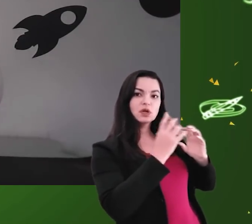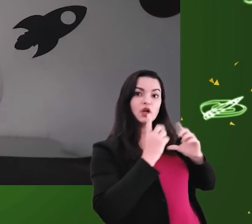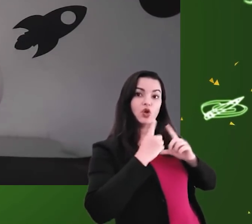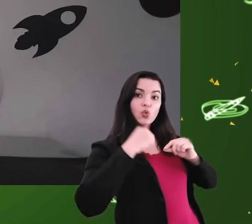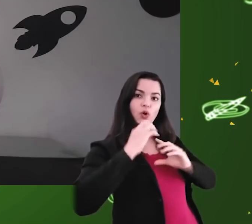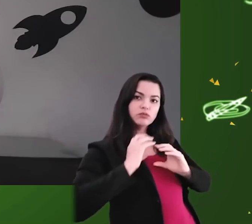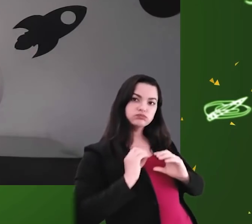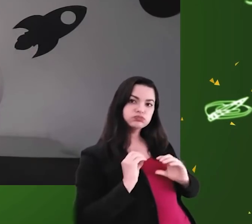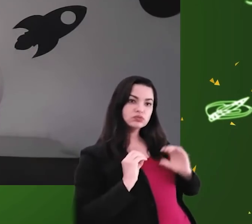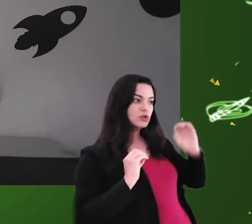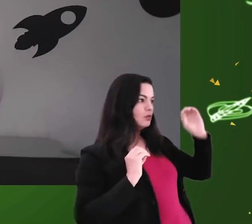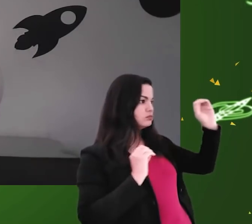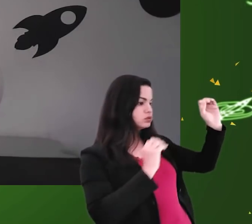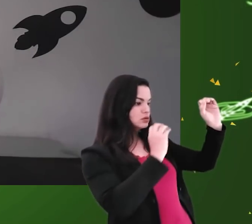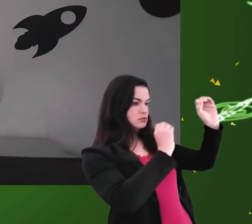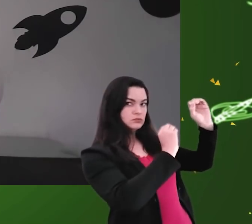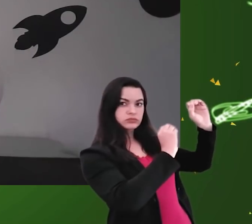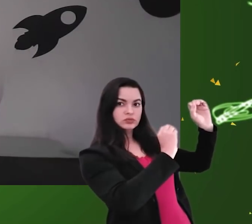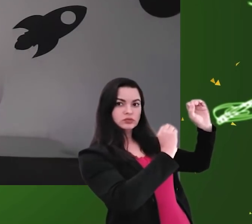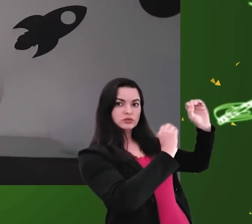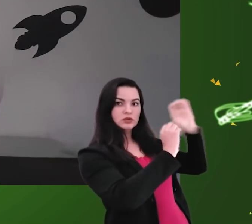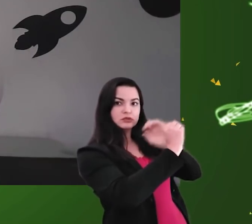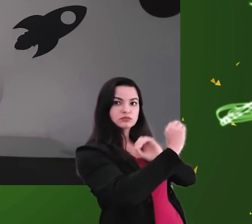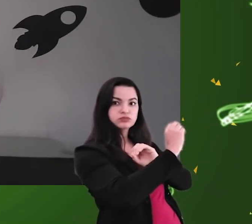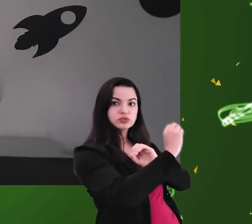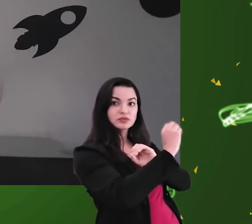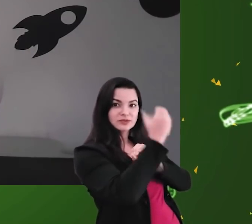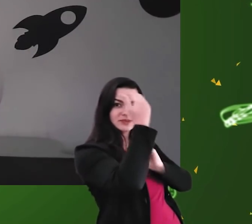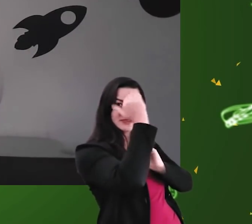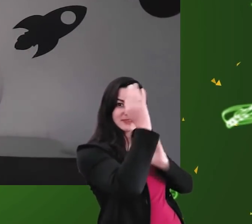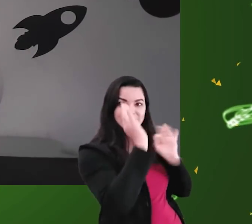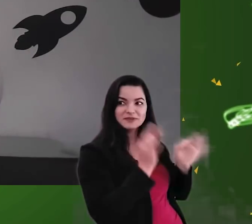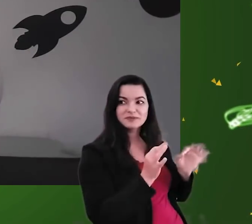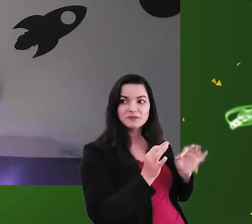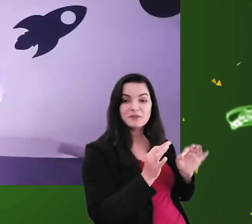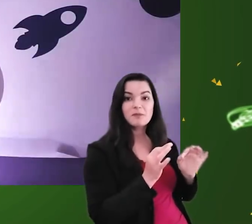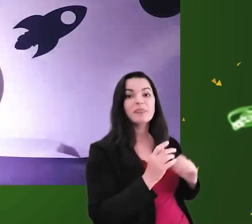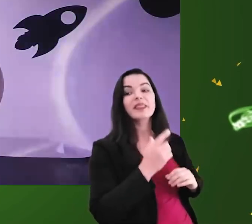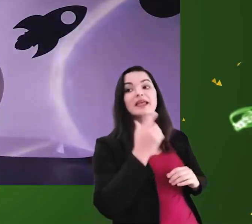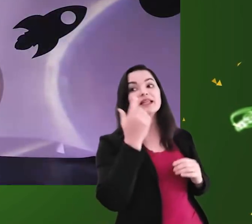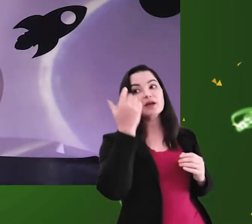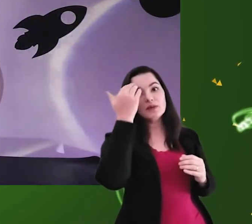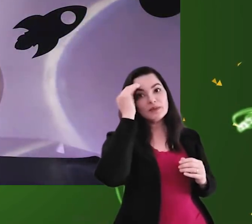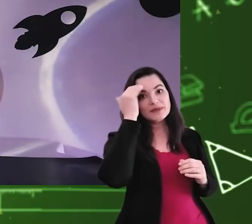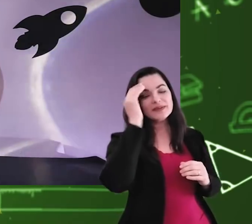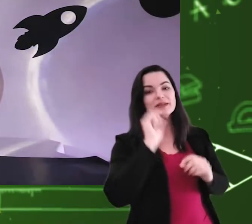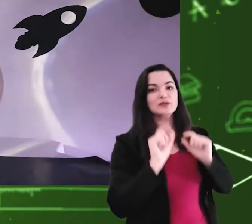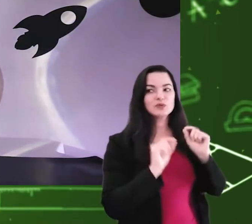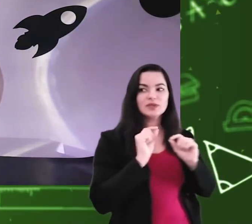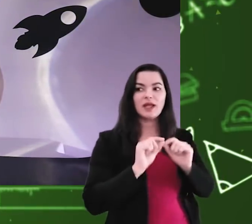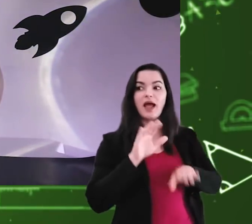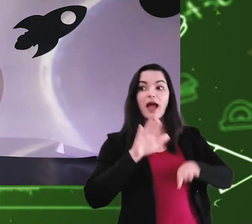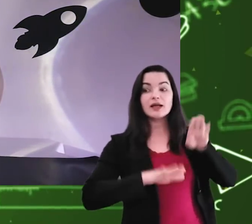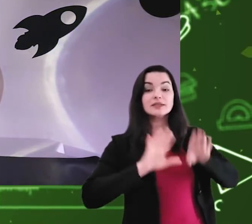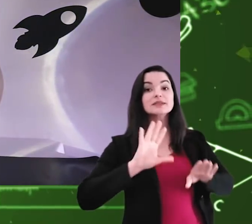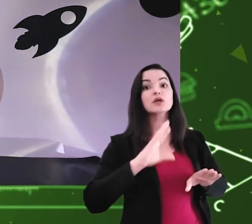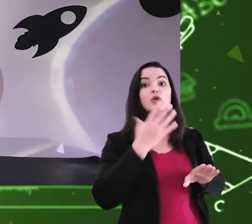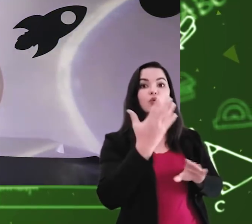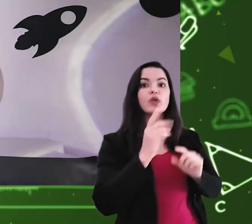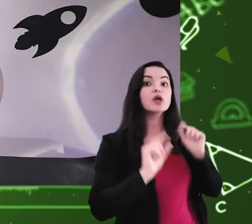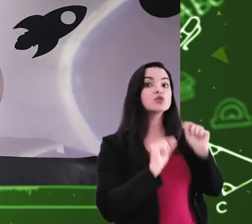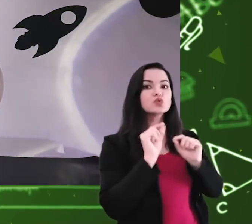aqui para vocês, nós temos então Terra, Lua e aqui nós vamos ter o